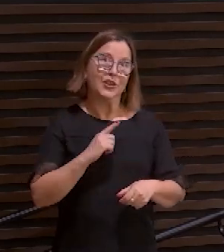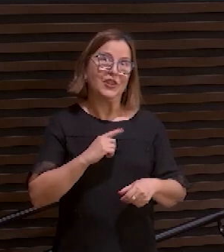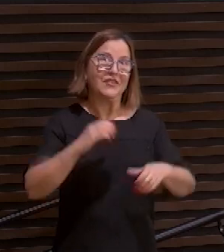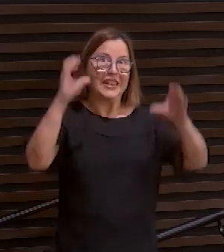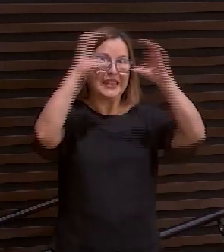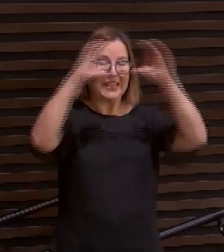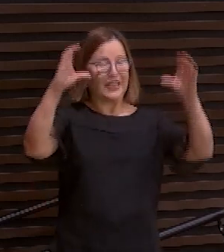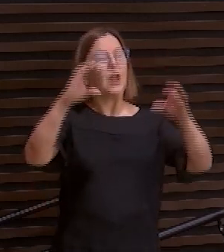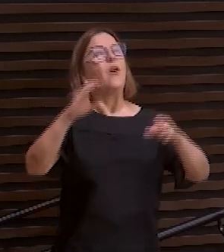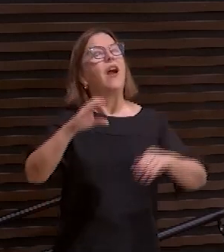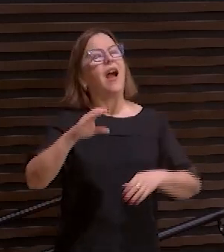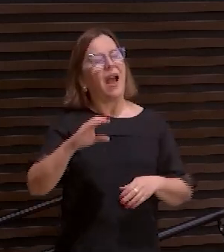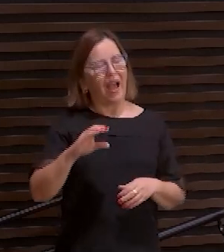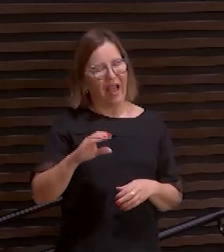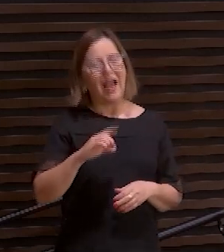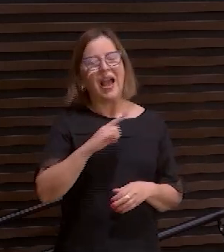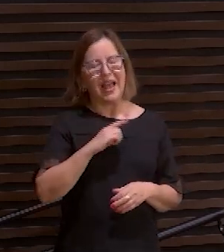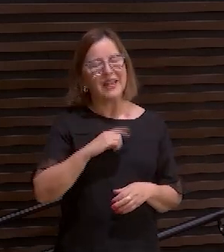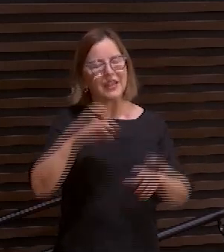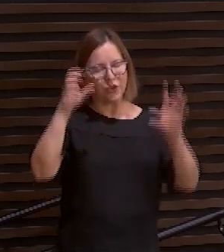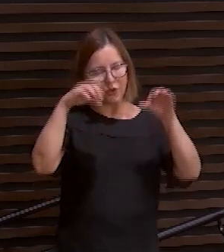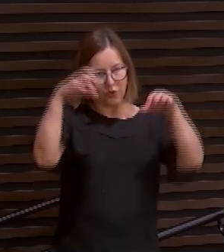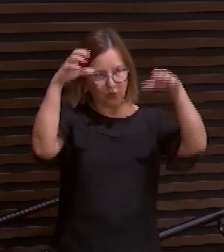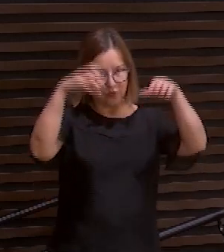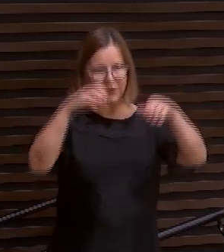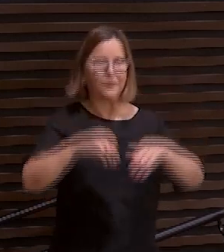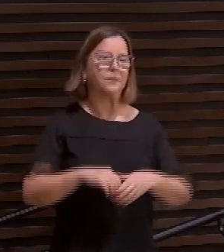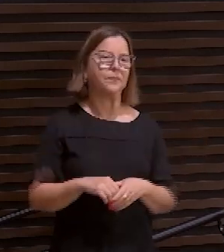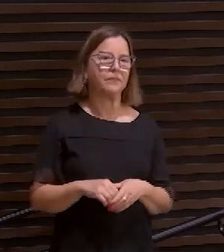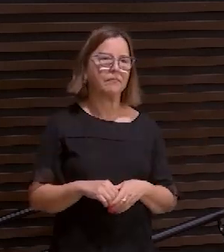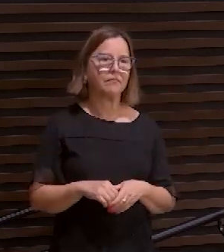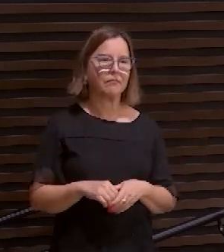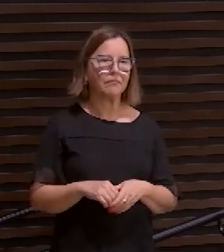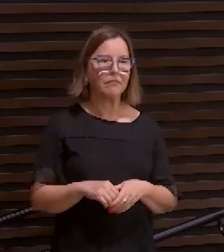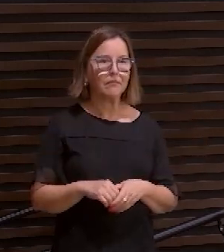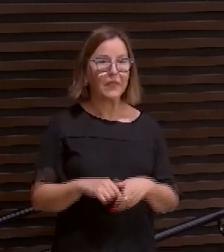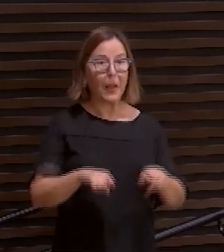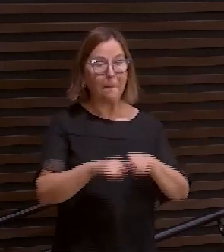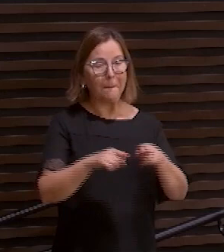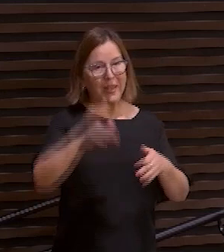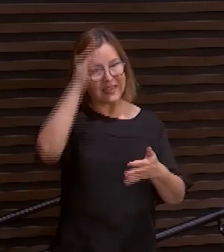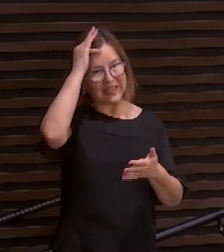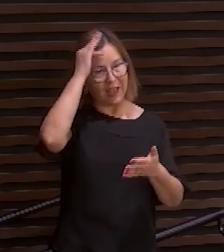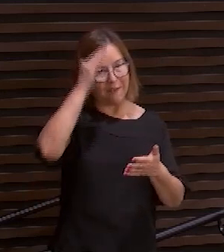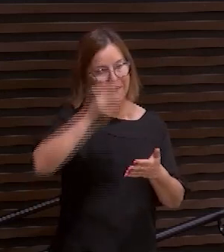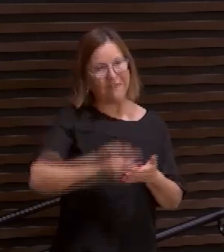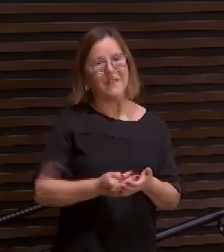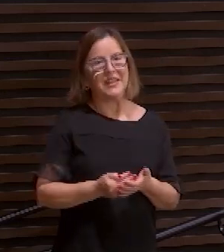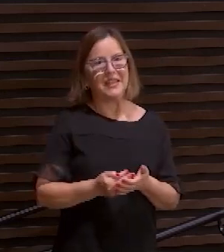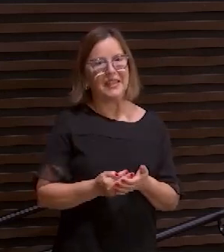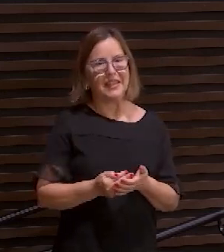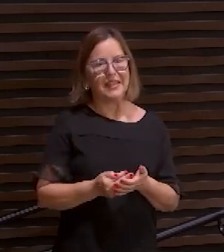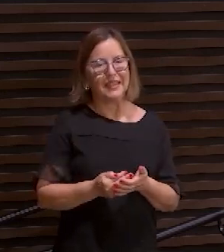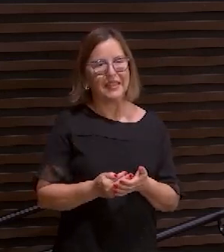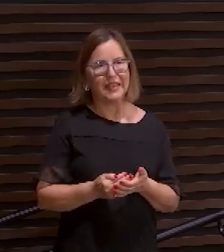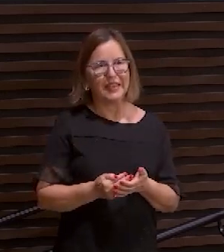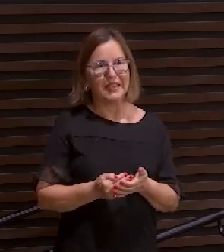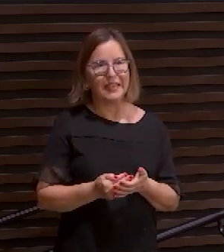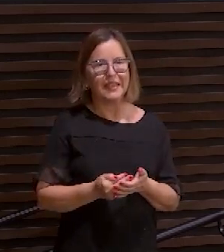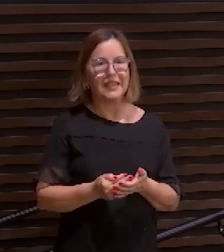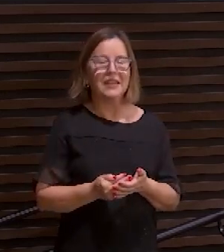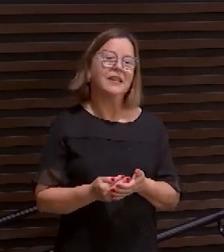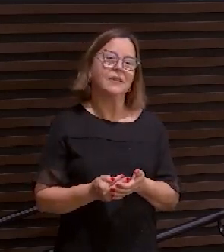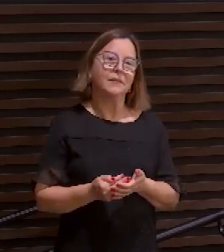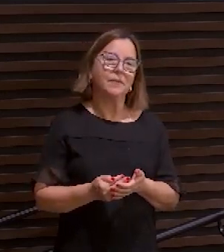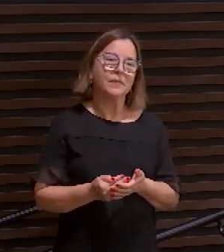A fé não é uma mera probabilidade, mas a convicção sólida de que Deus cumpre tudo